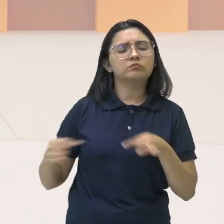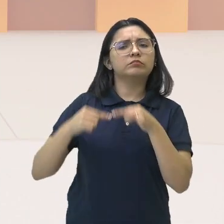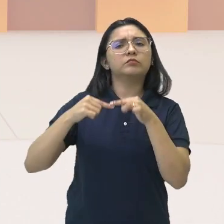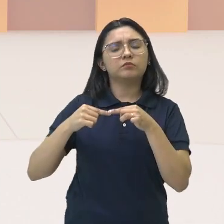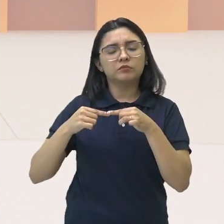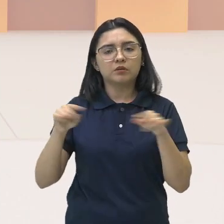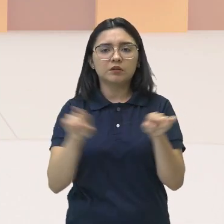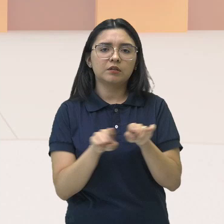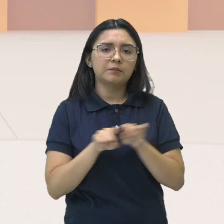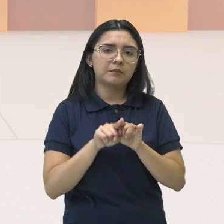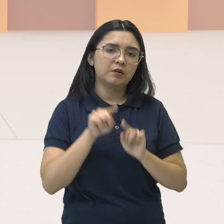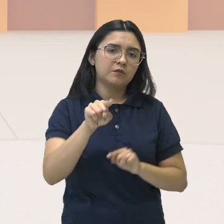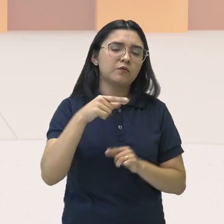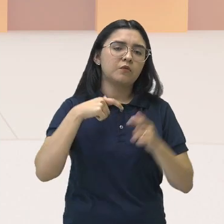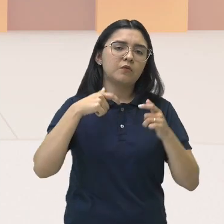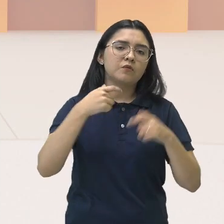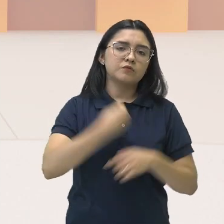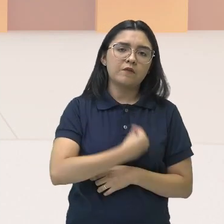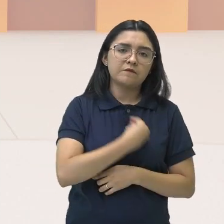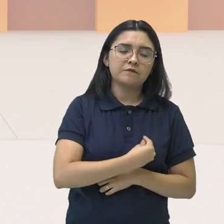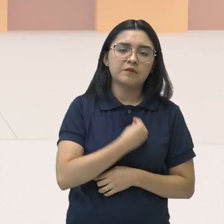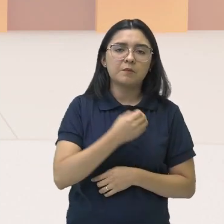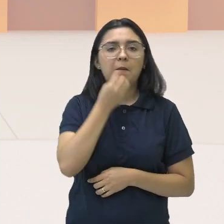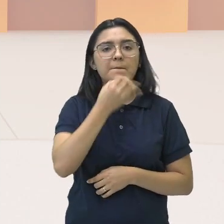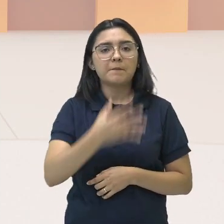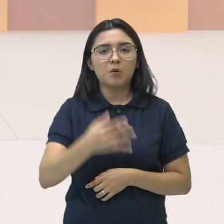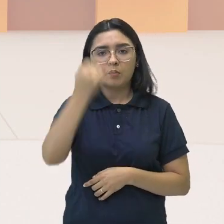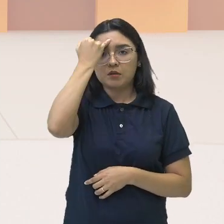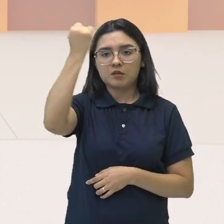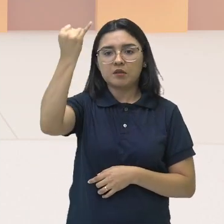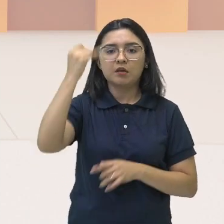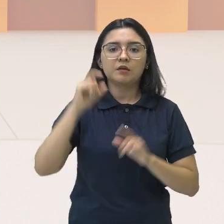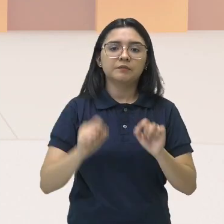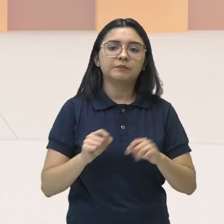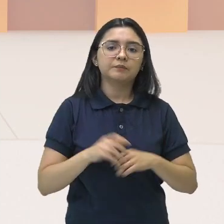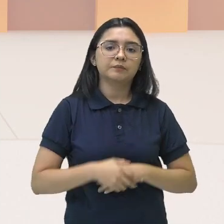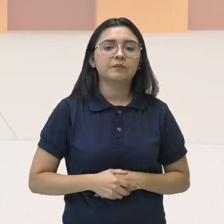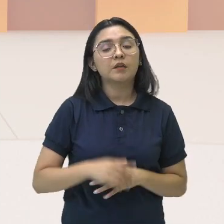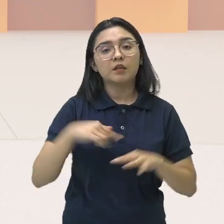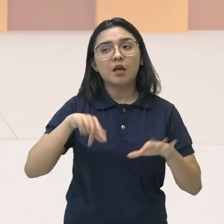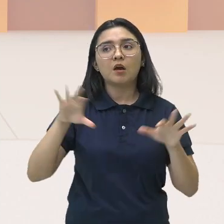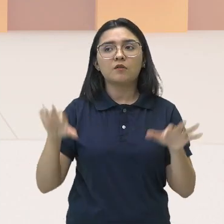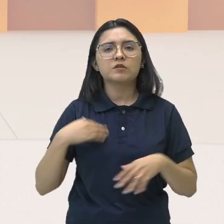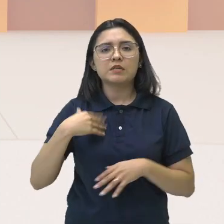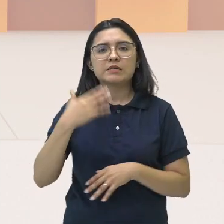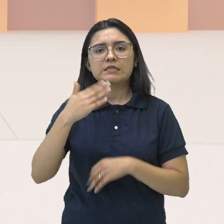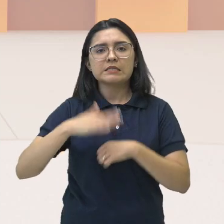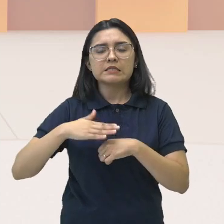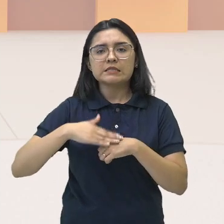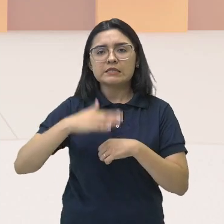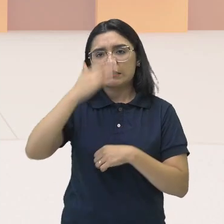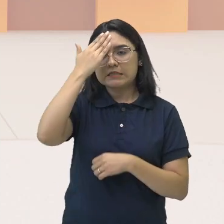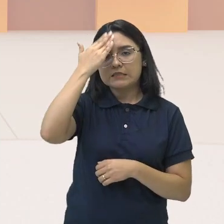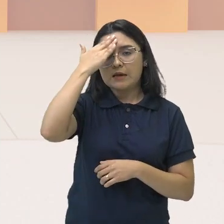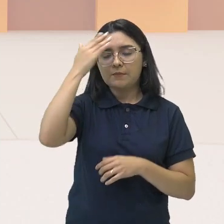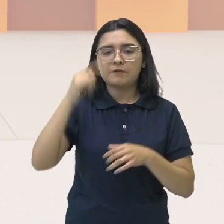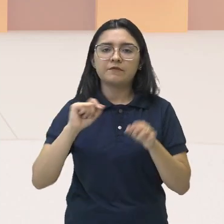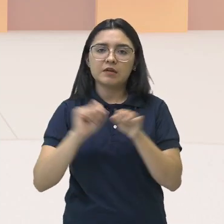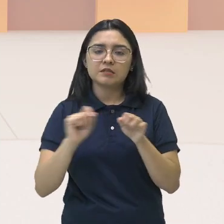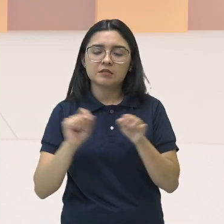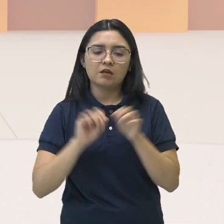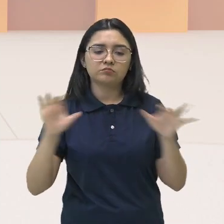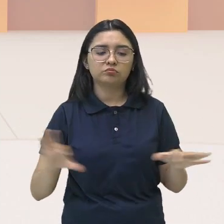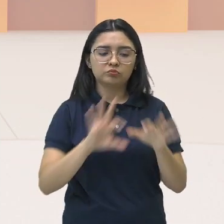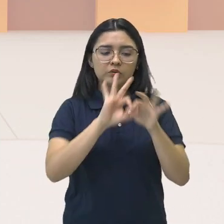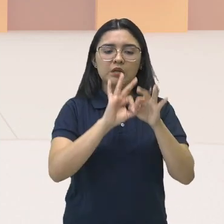com a realidade que você vive, né? A boa ideia nasce da união entre o que você sabe fazer e o que as pessoas precisam. Não